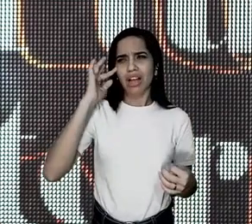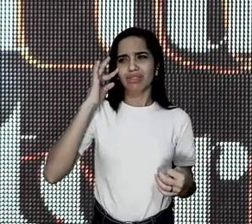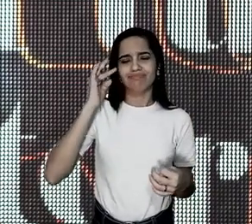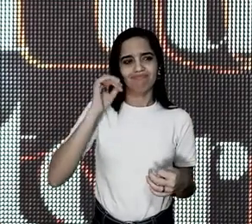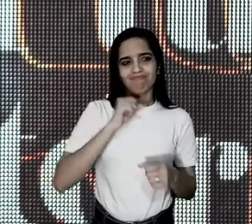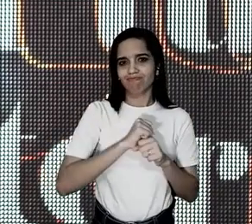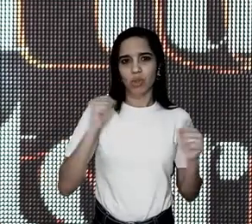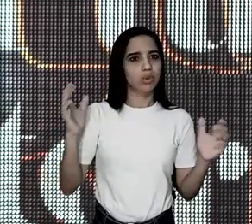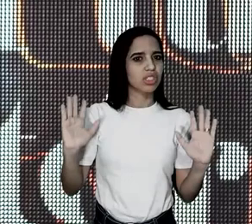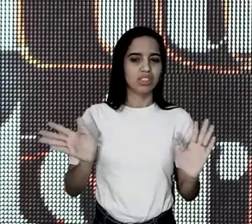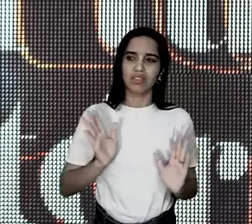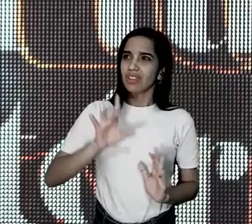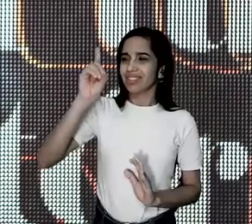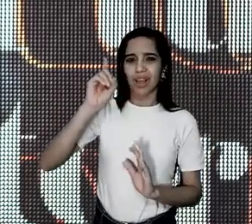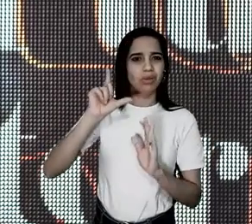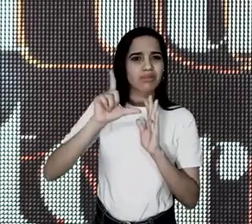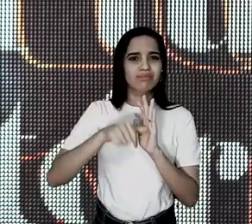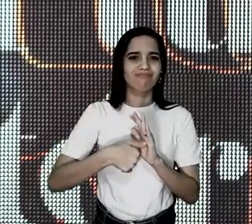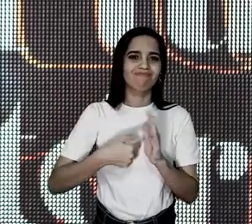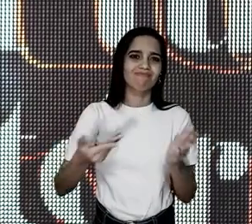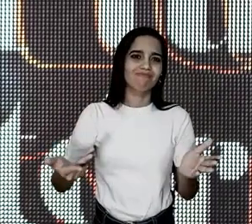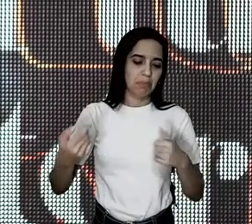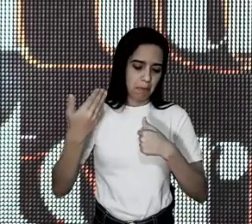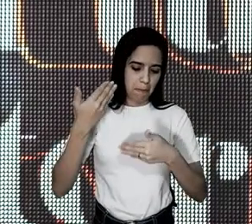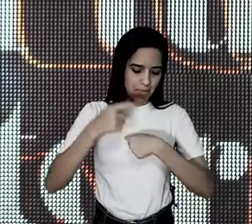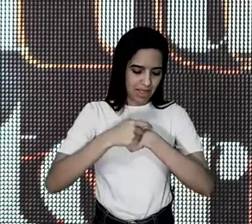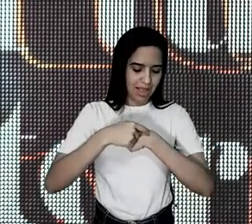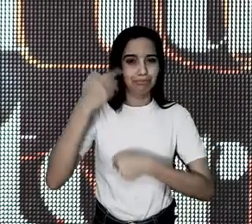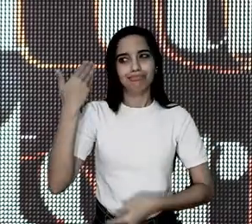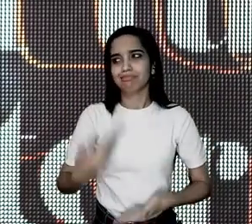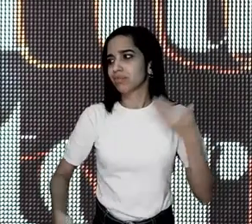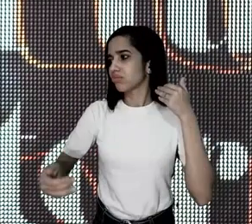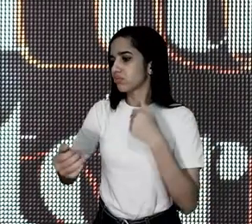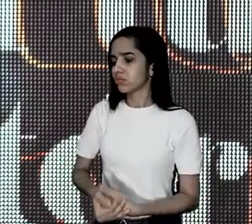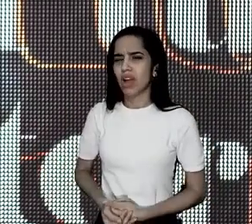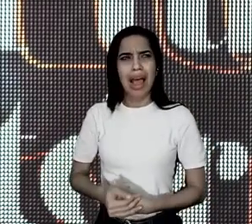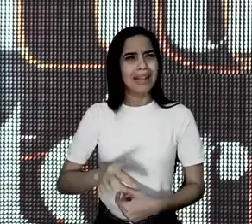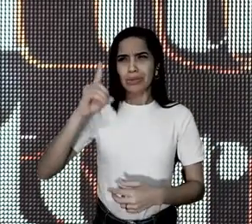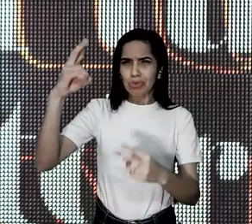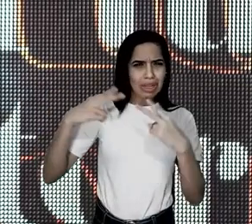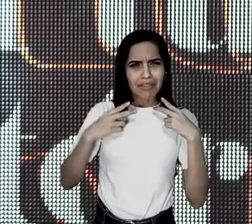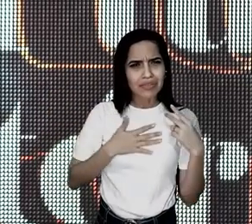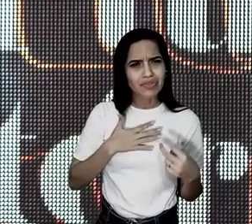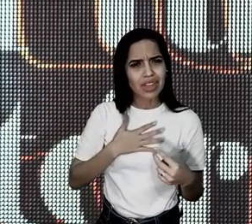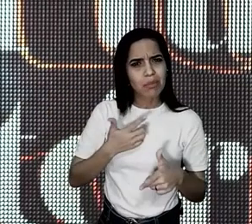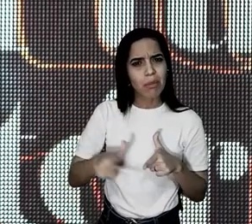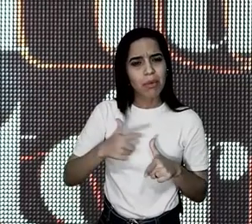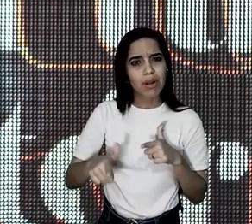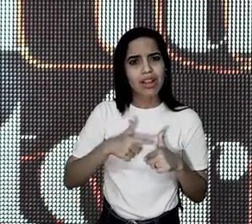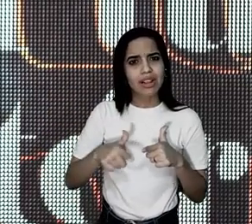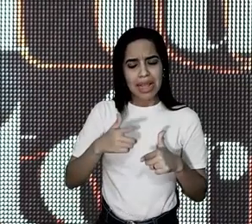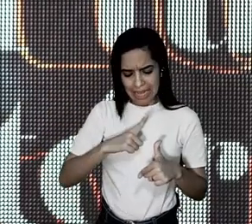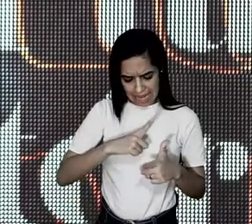achavam: não há mais jeito, Deus se atrasou, Deus perdeu o timing. Será que Deus não está vendo que eu estou passando por isso? Que há